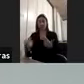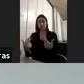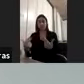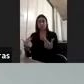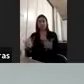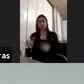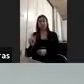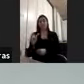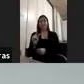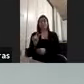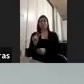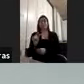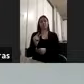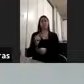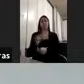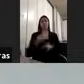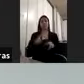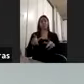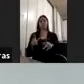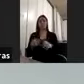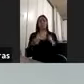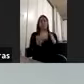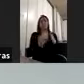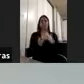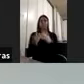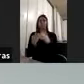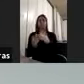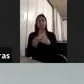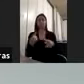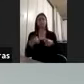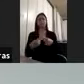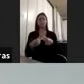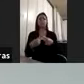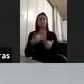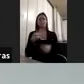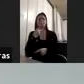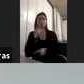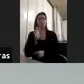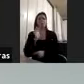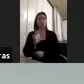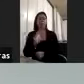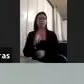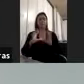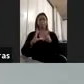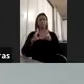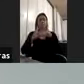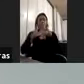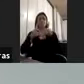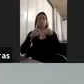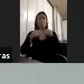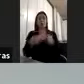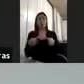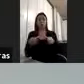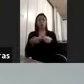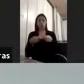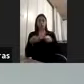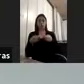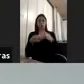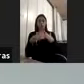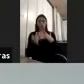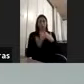Renault. Mas por que eu estou falando isso? Porque todo o complexo industrial Ayrton Senna, né, tudo aquilo foi uma área